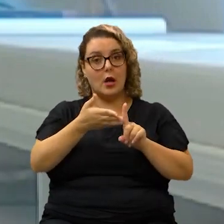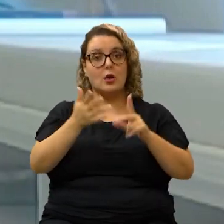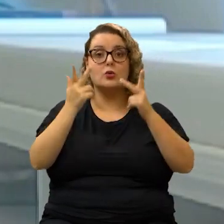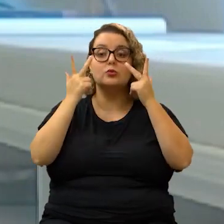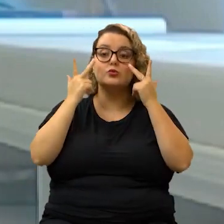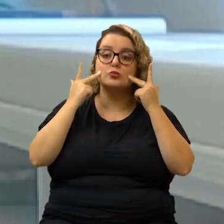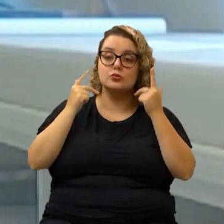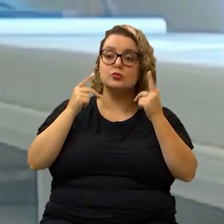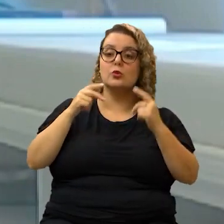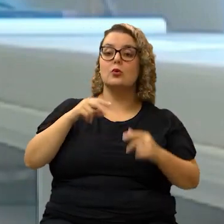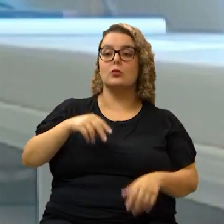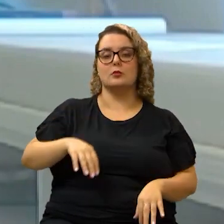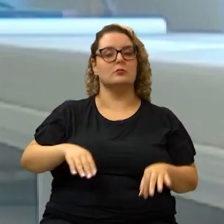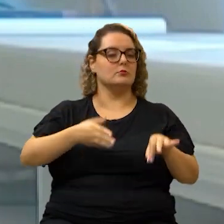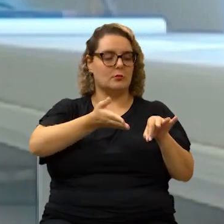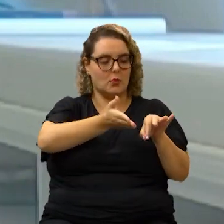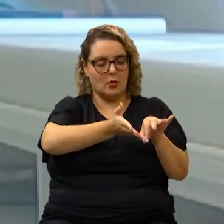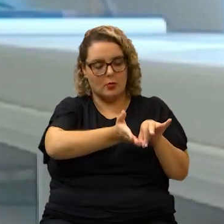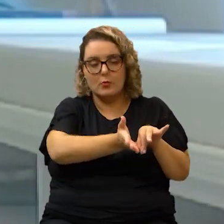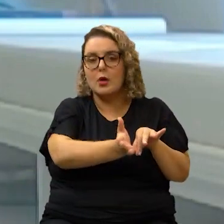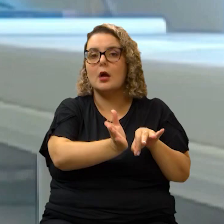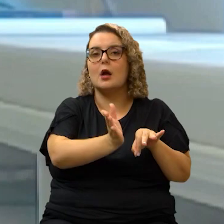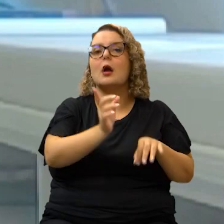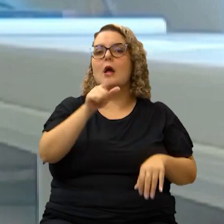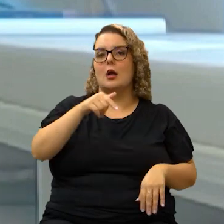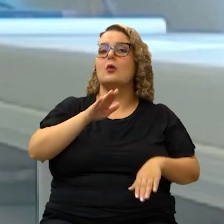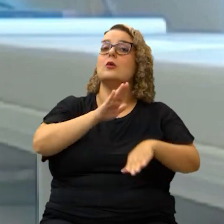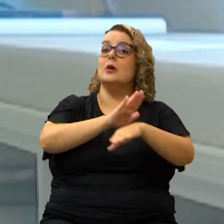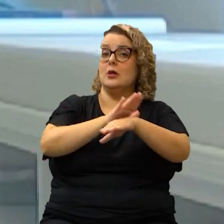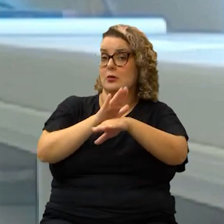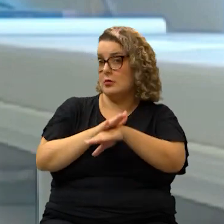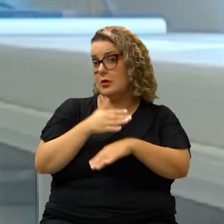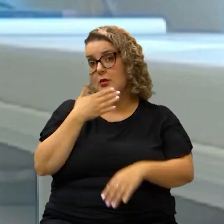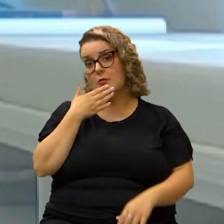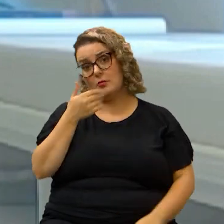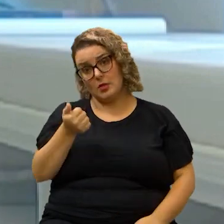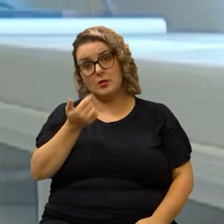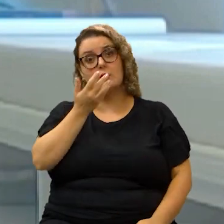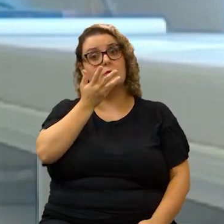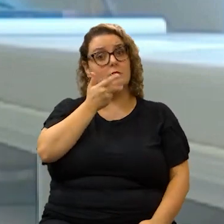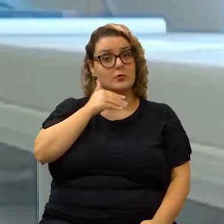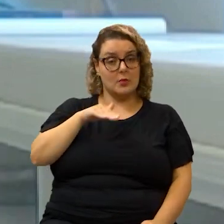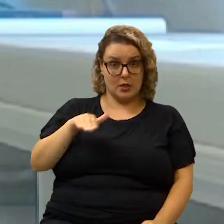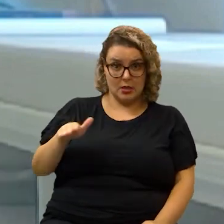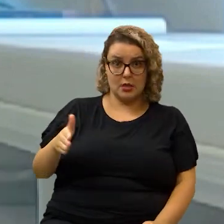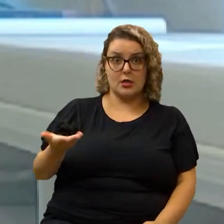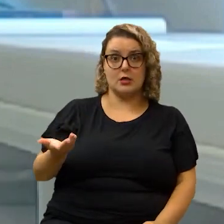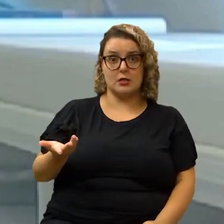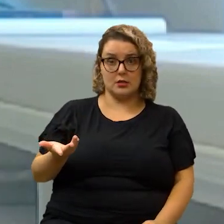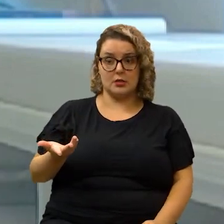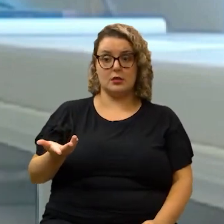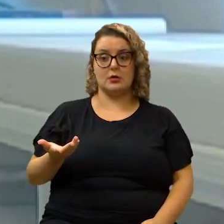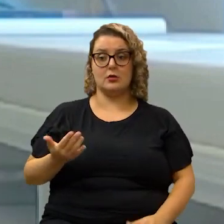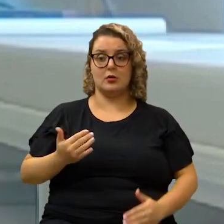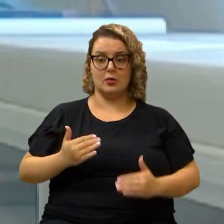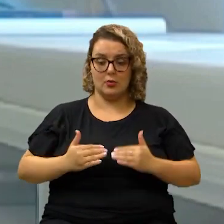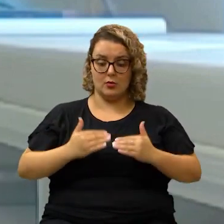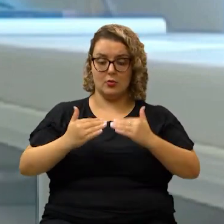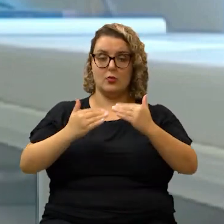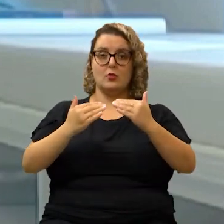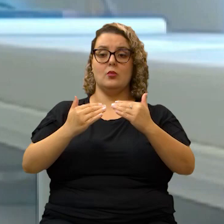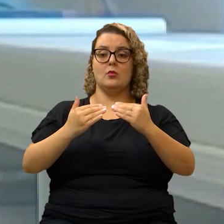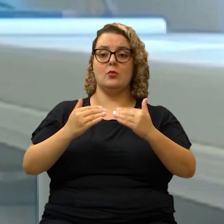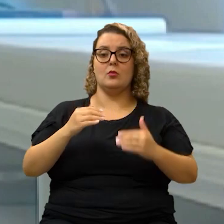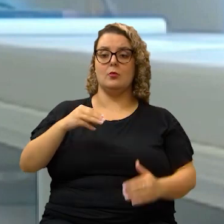vai contribuir melhor para a criança, né? Ele vai formar nela um microbioma, ela vai receber bactérias da